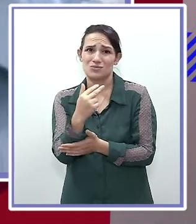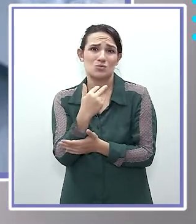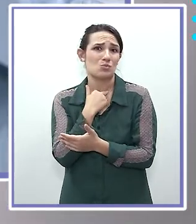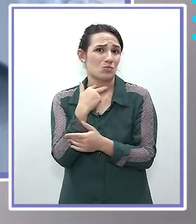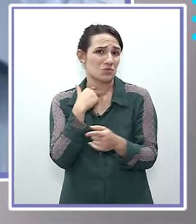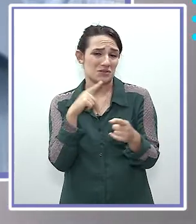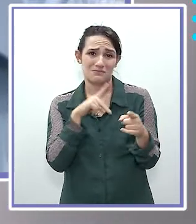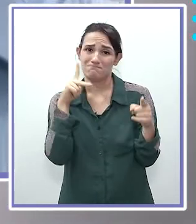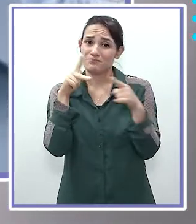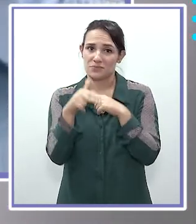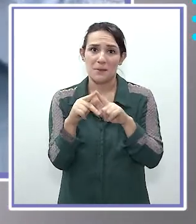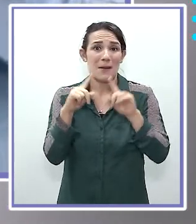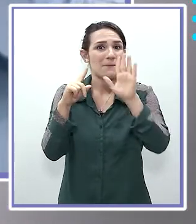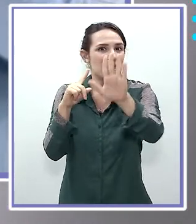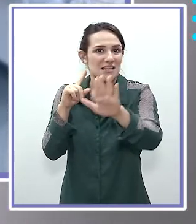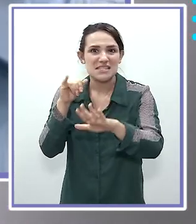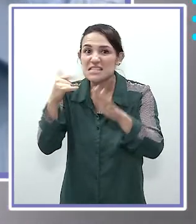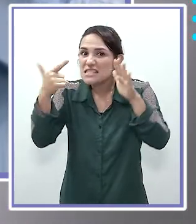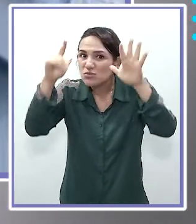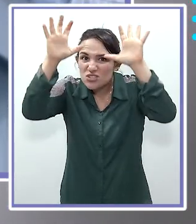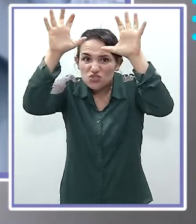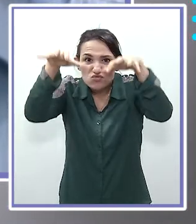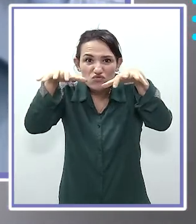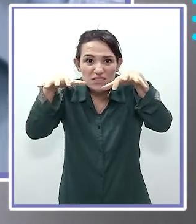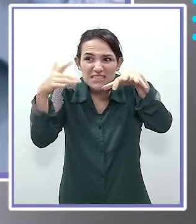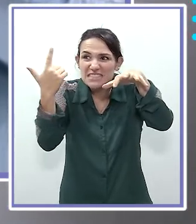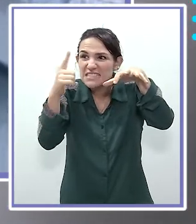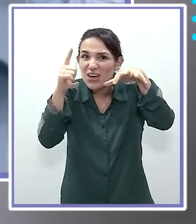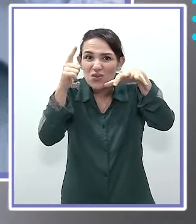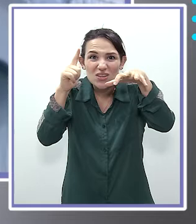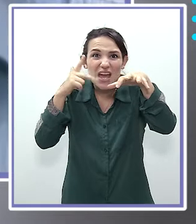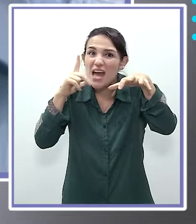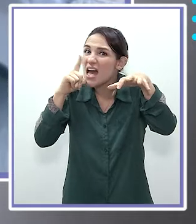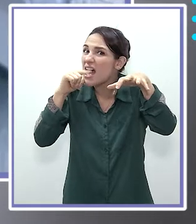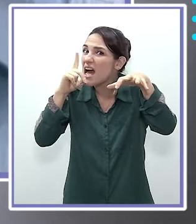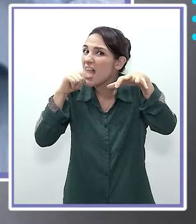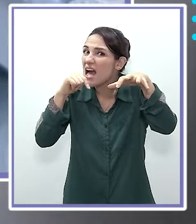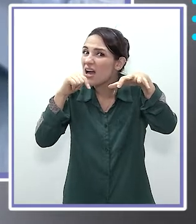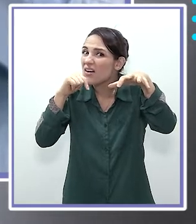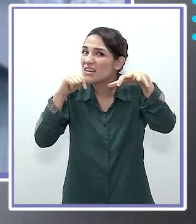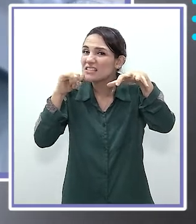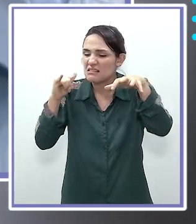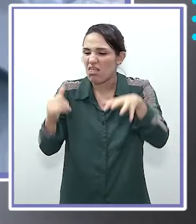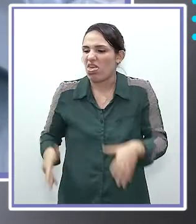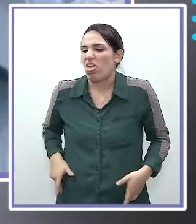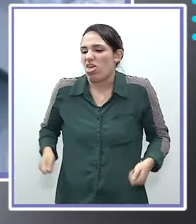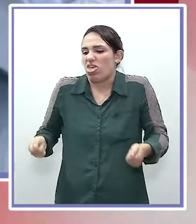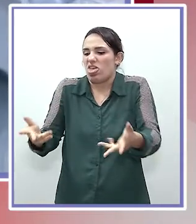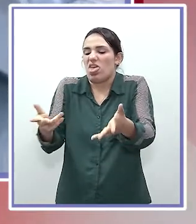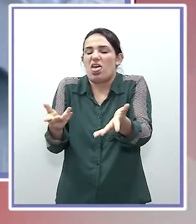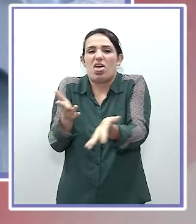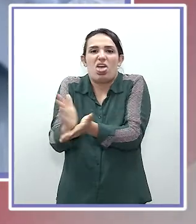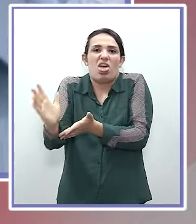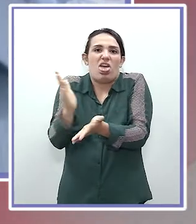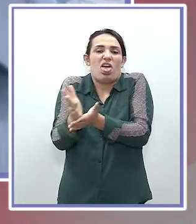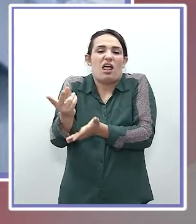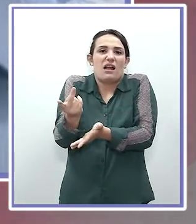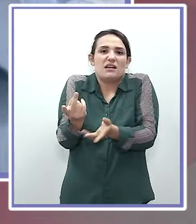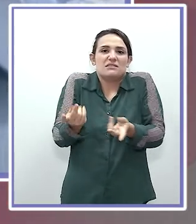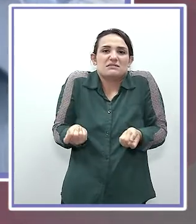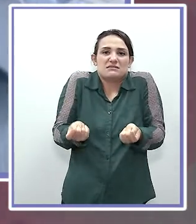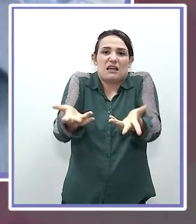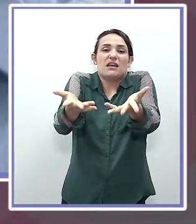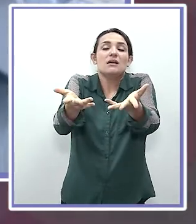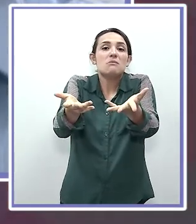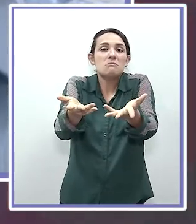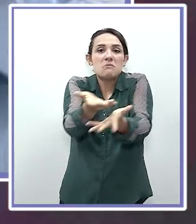racionamento. Agora, se não tiver chuva e não tiver um uso consciente da energia, pode ser sim que a gente tenha